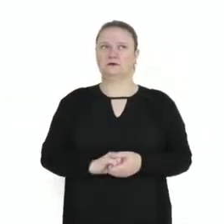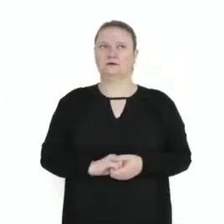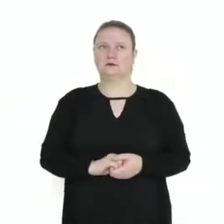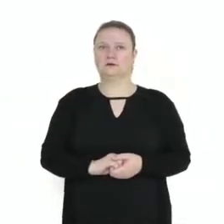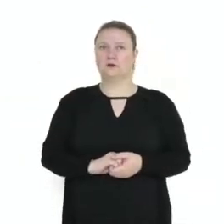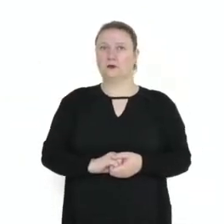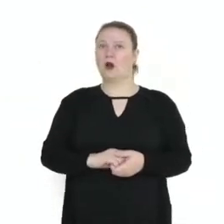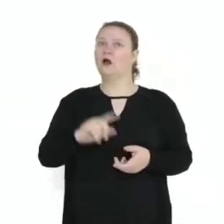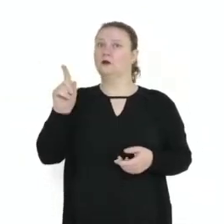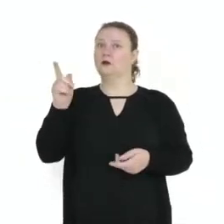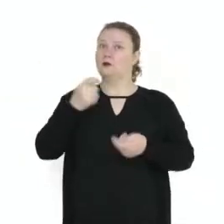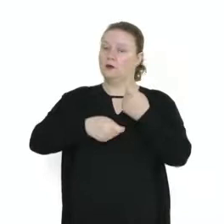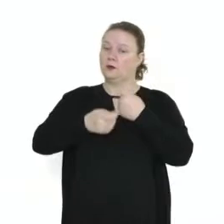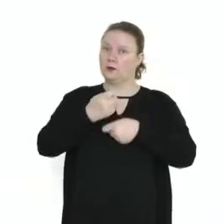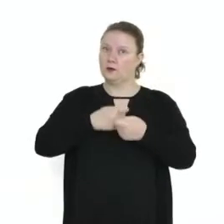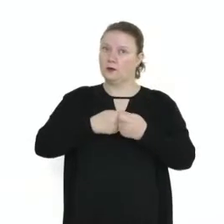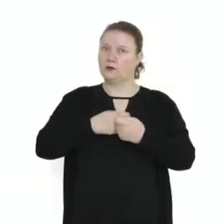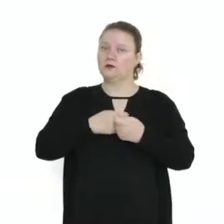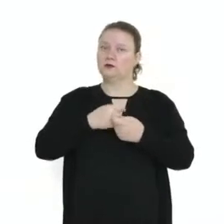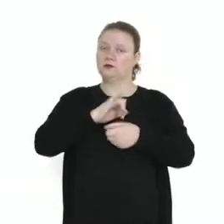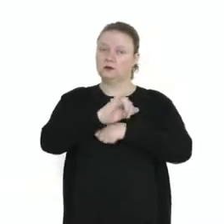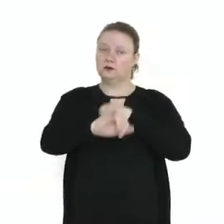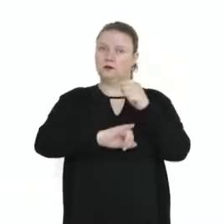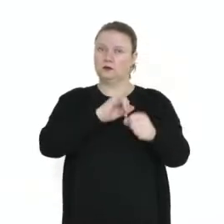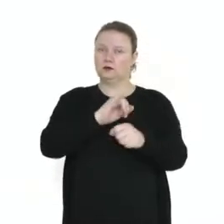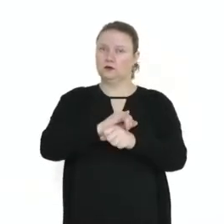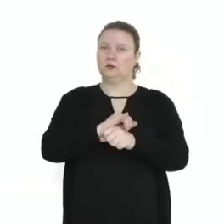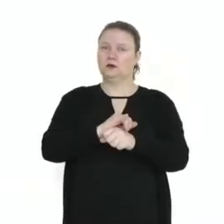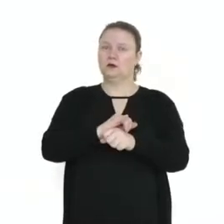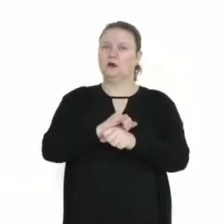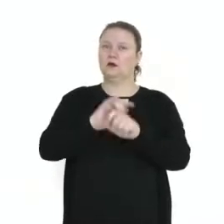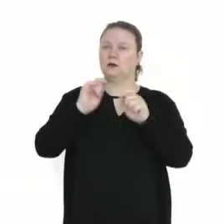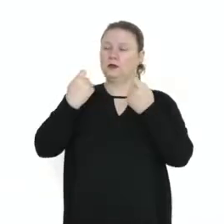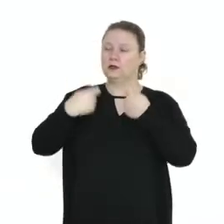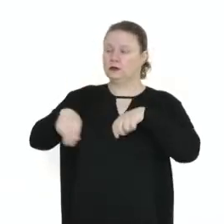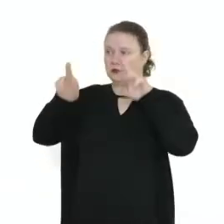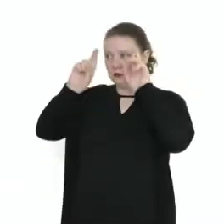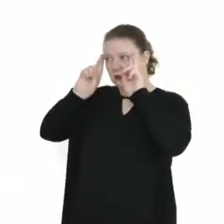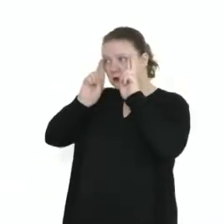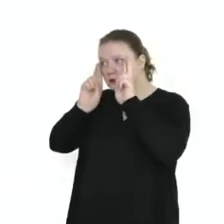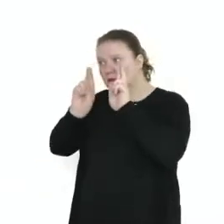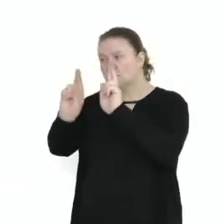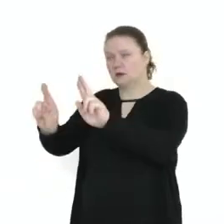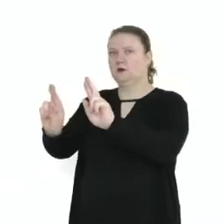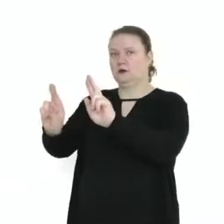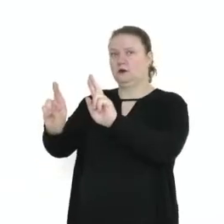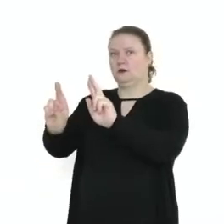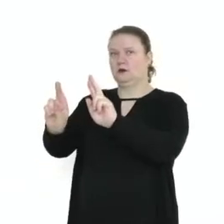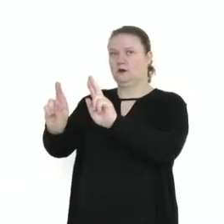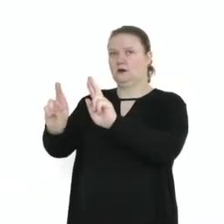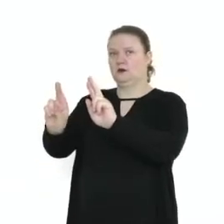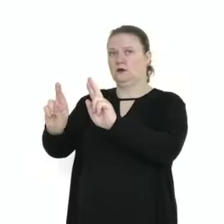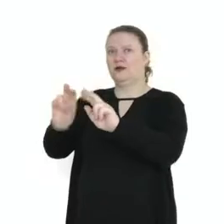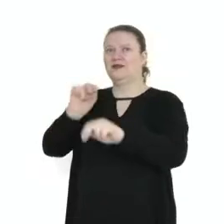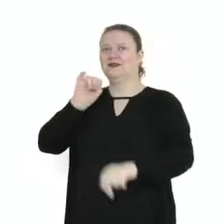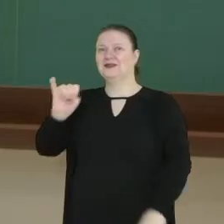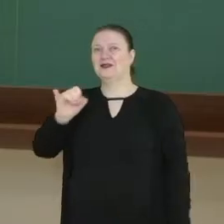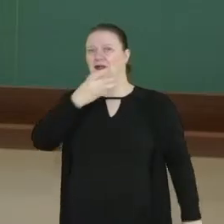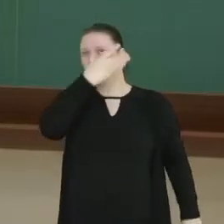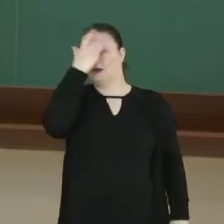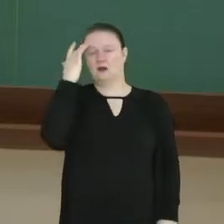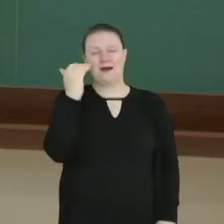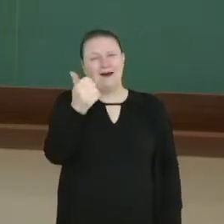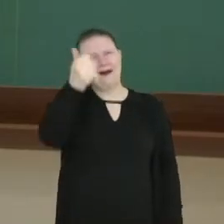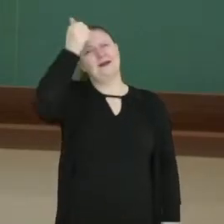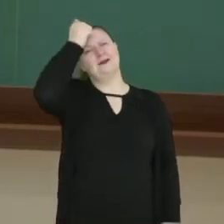prestar atendimento facilitado ao consumidor e também respeitar o direito ao arrependimento. Então,